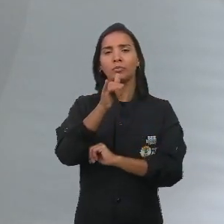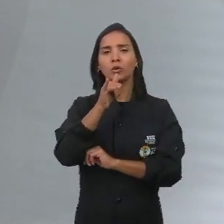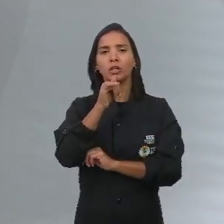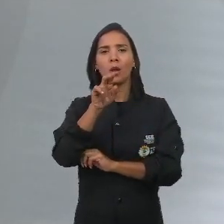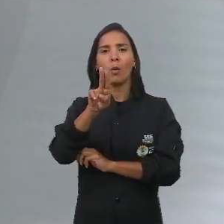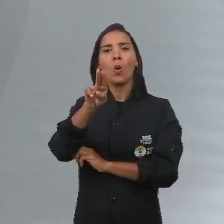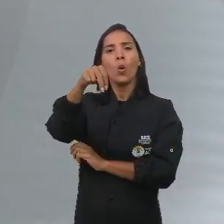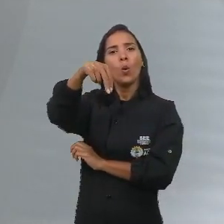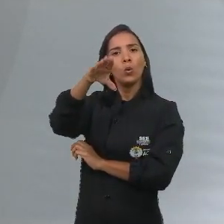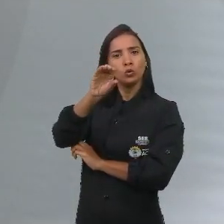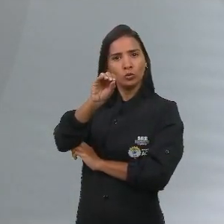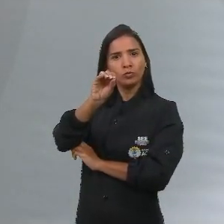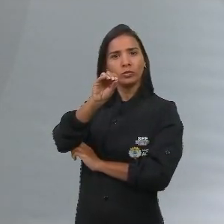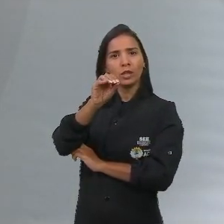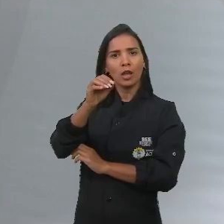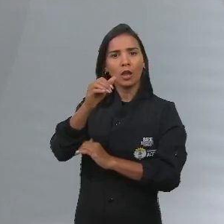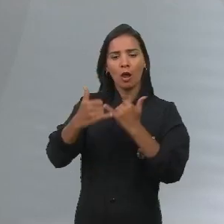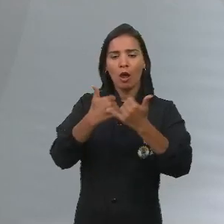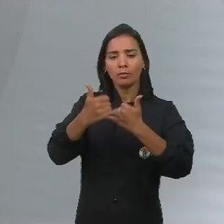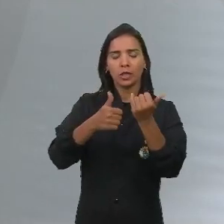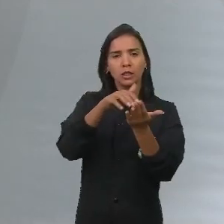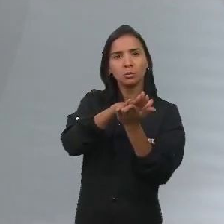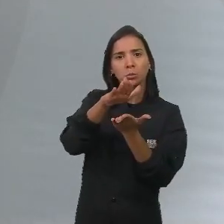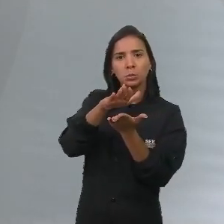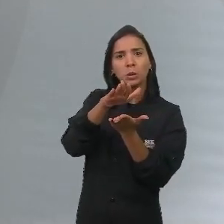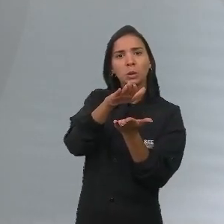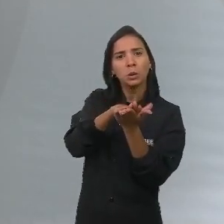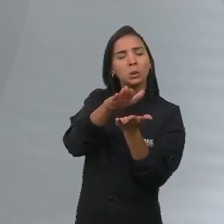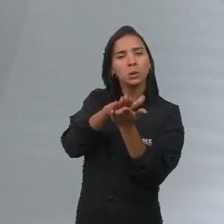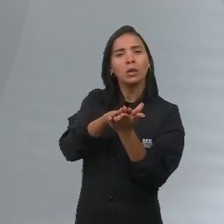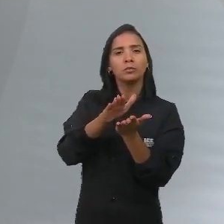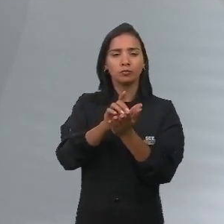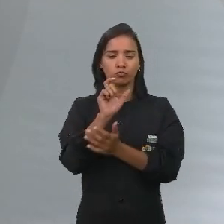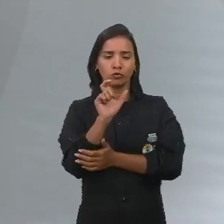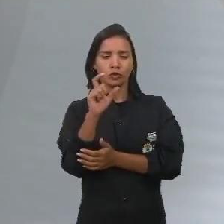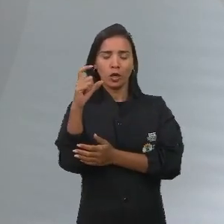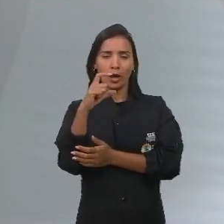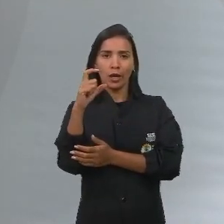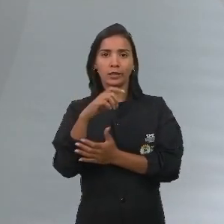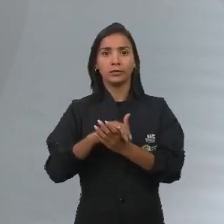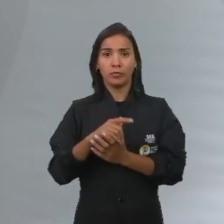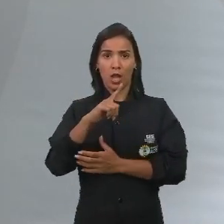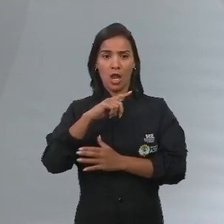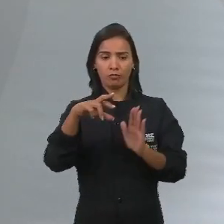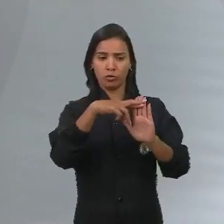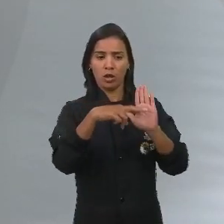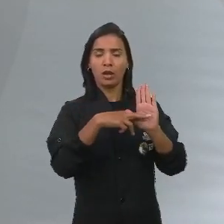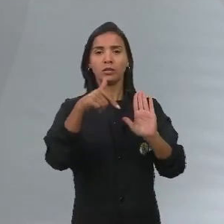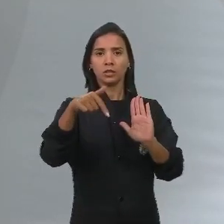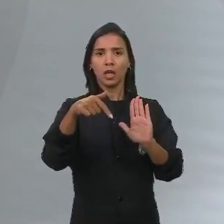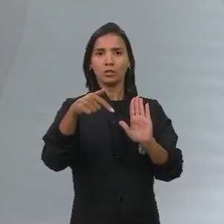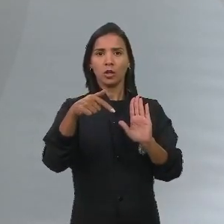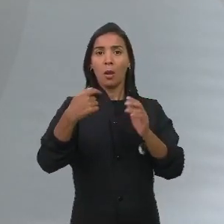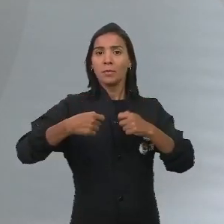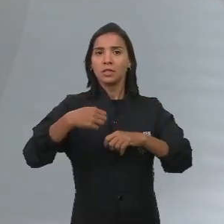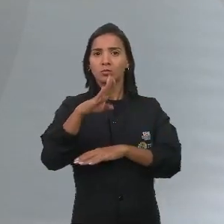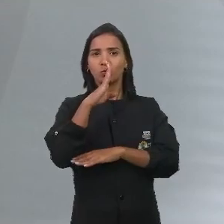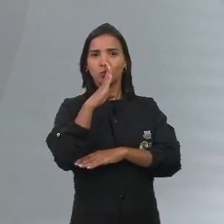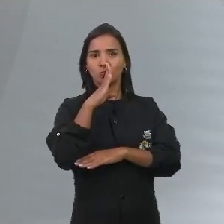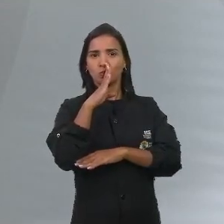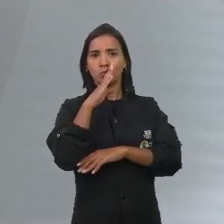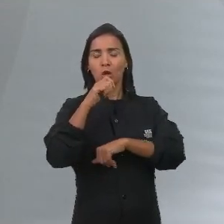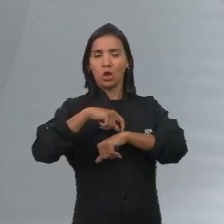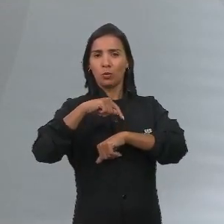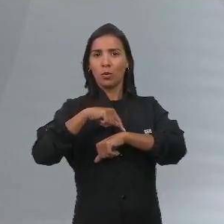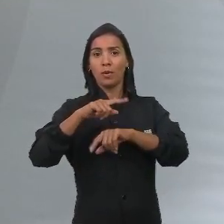Uno e aí com determinado grupo de pessoas tem a regra do set no set faz silêncio mas já em outras em